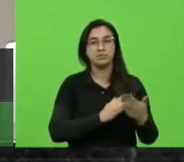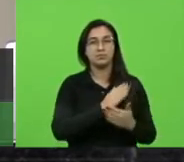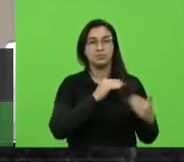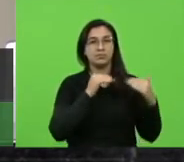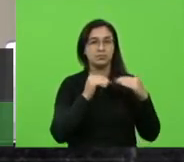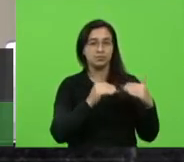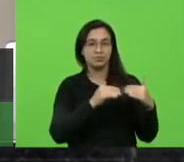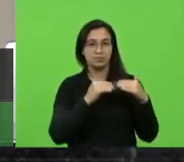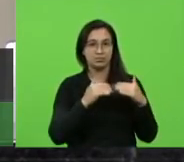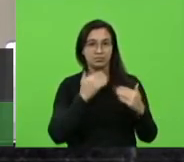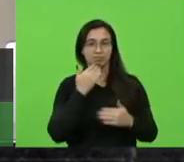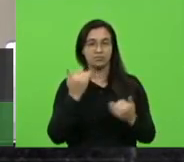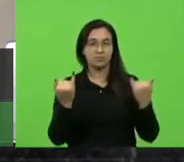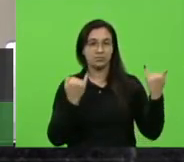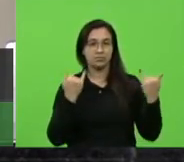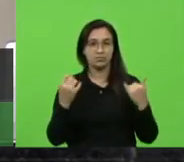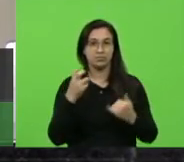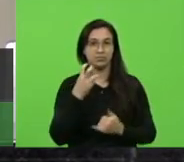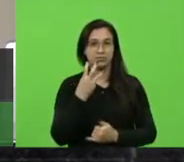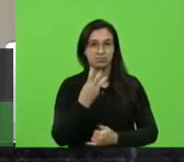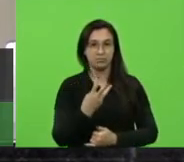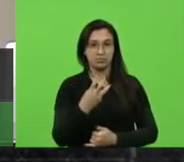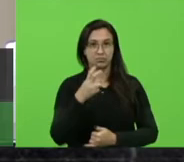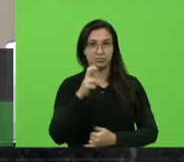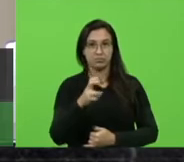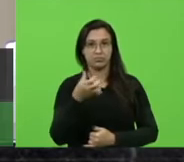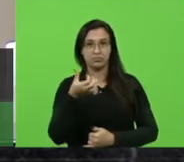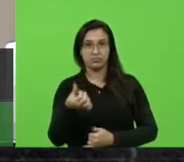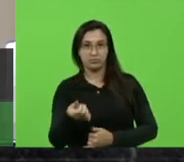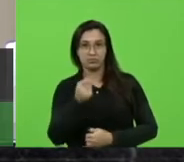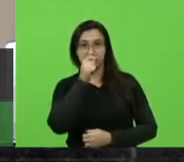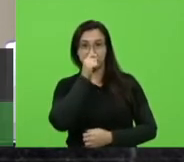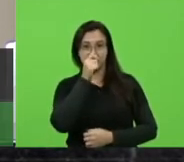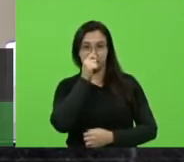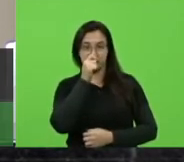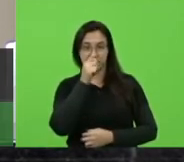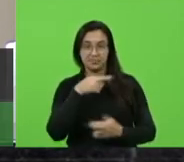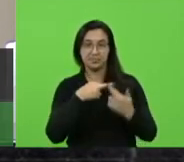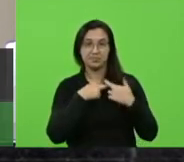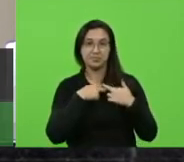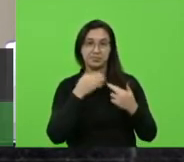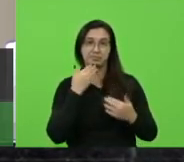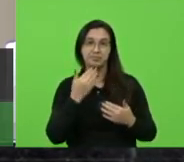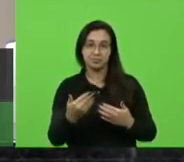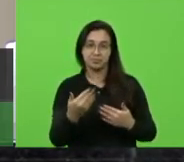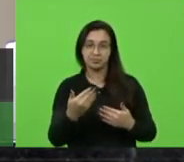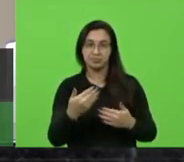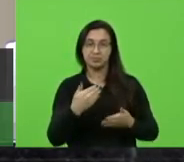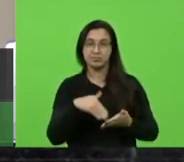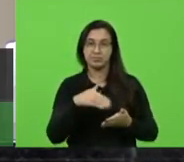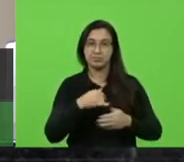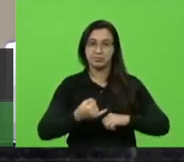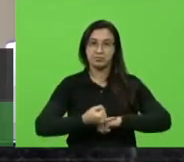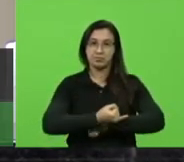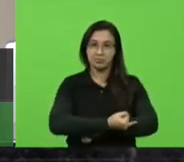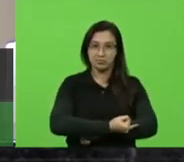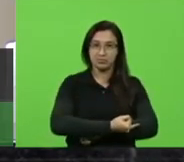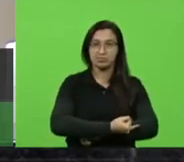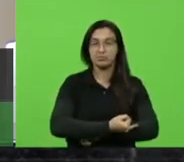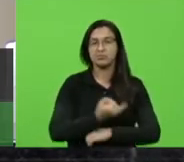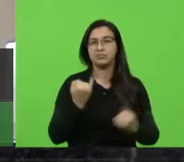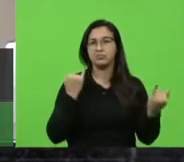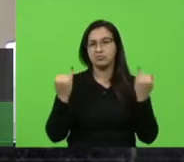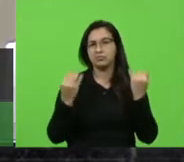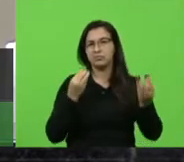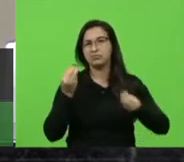por unanimidade. Pedido de informação 356, autor deputado João Amin, solicitando ao secretário de Estado da Infraestrutura e Mobilidade informações acerca do